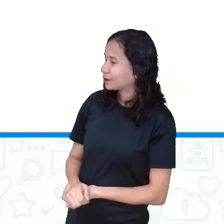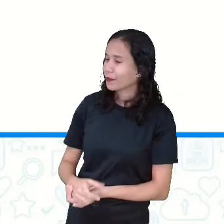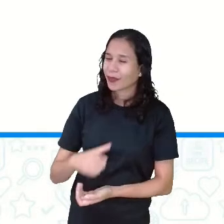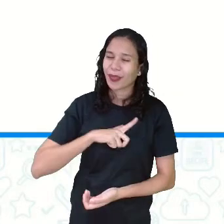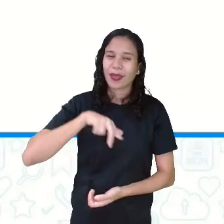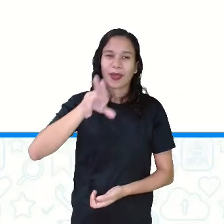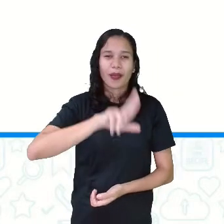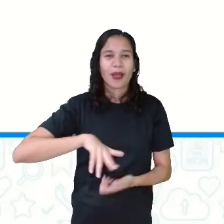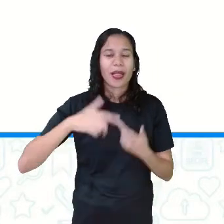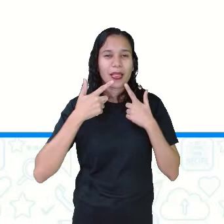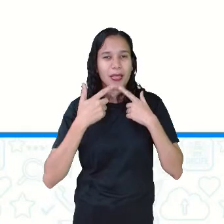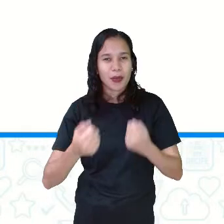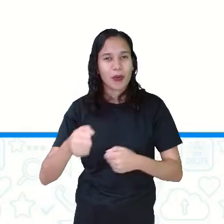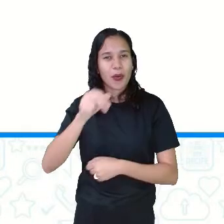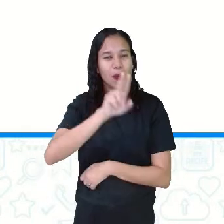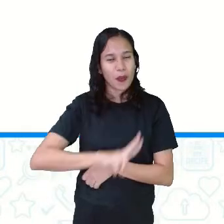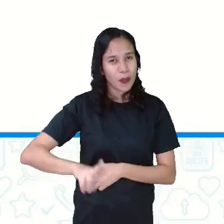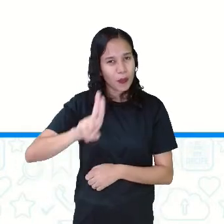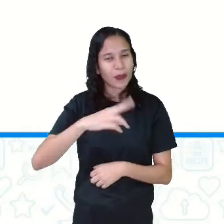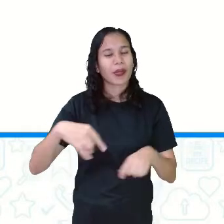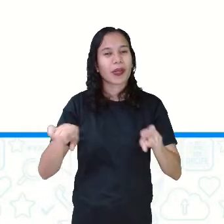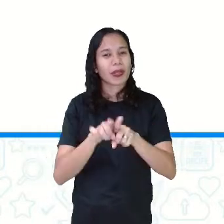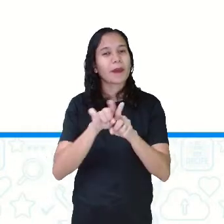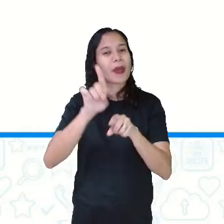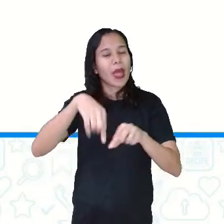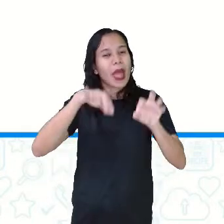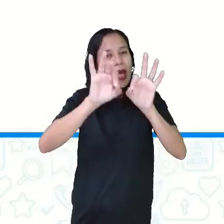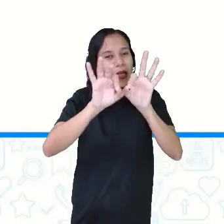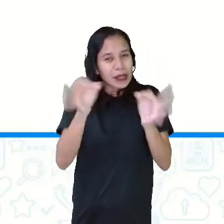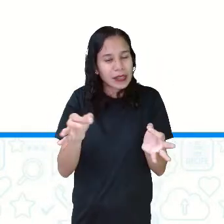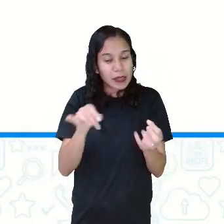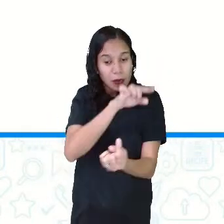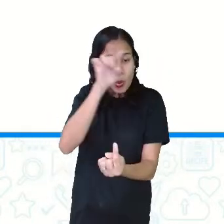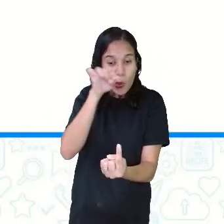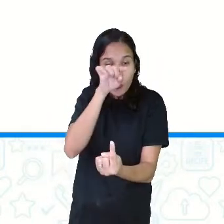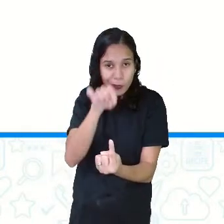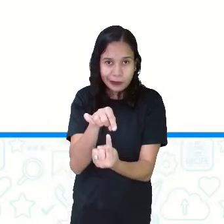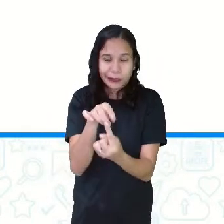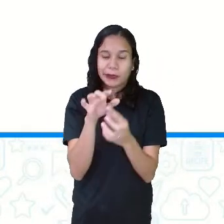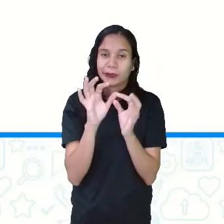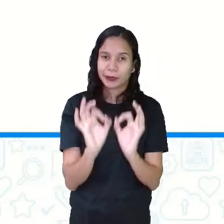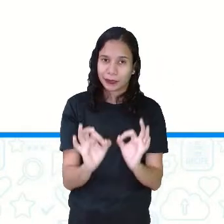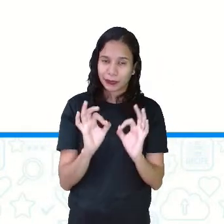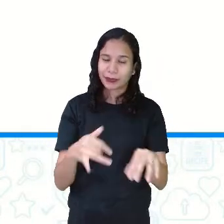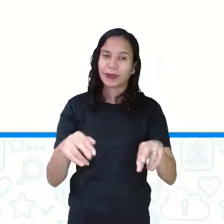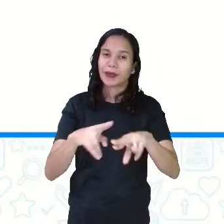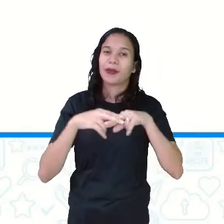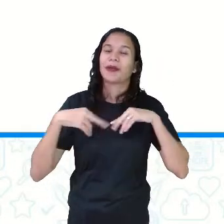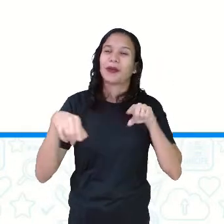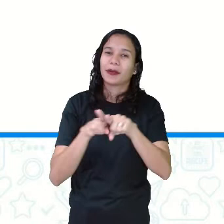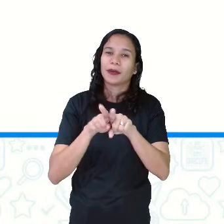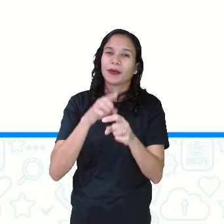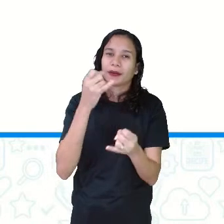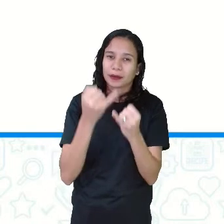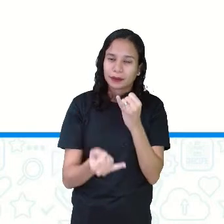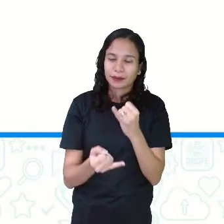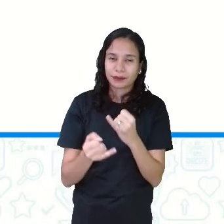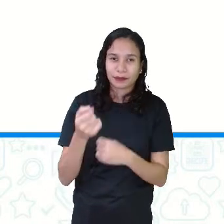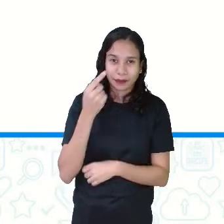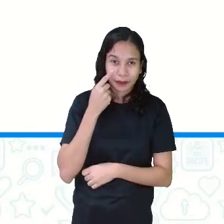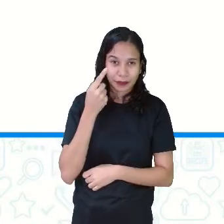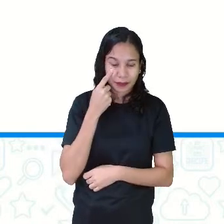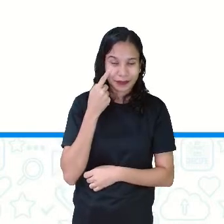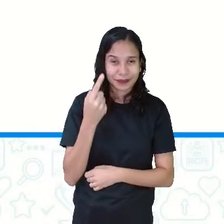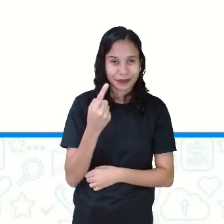usada, como na notícia, também é simples e objetiva. Então, outra coisa parecida. Então, vejam